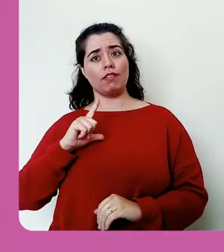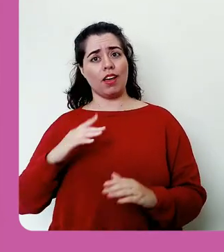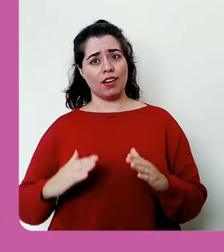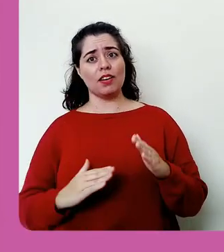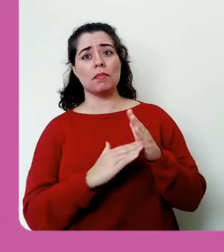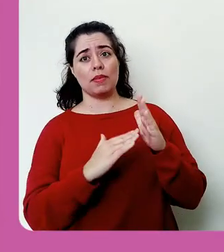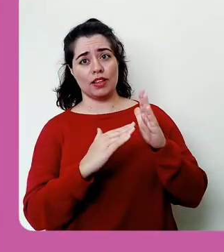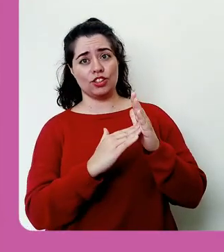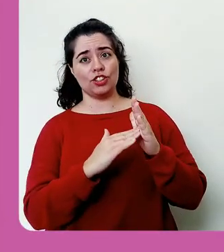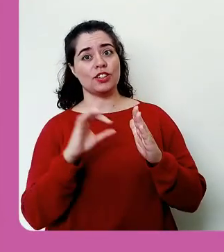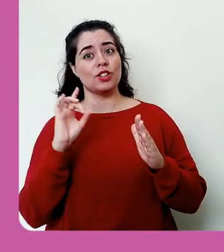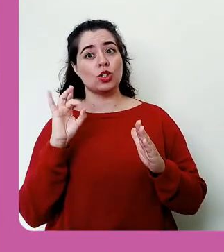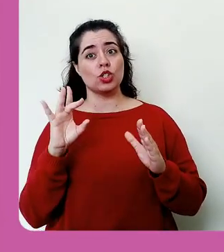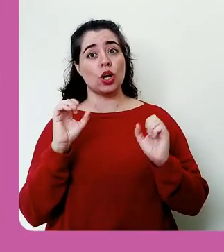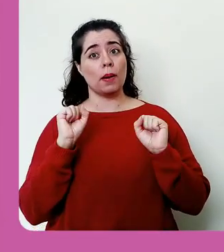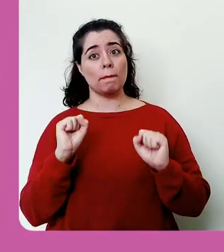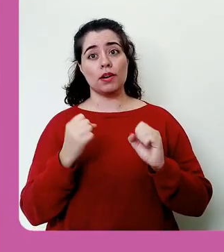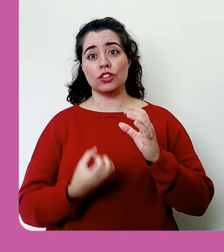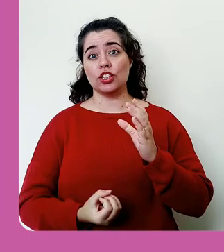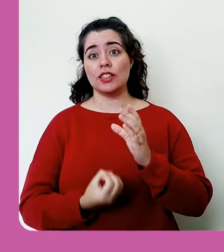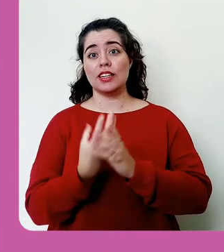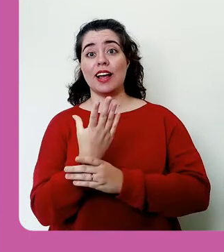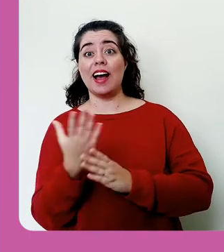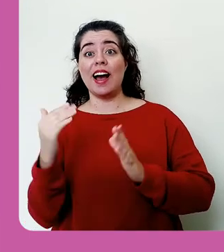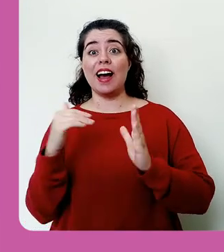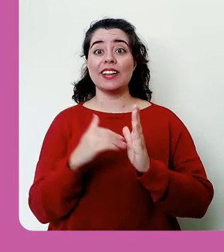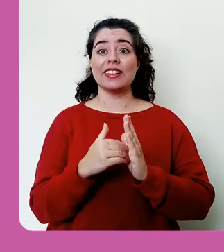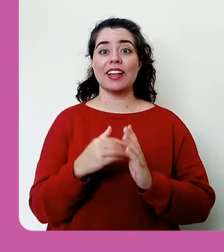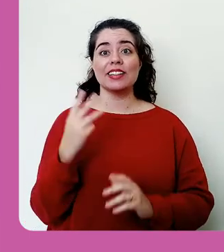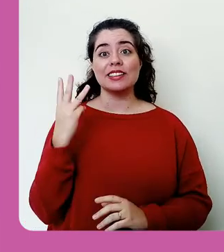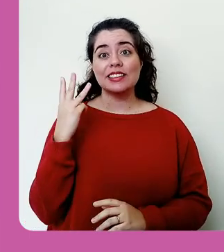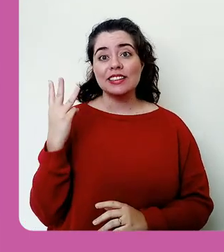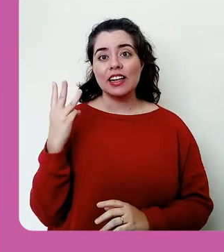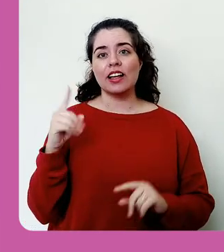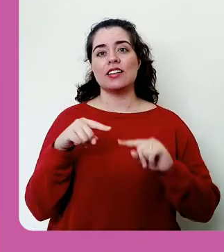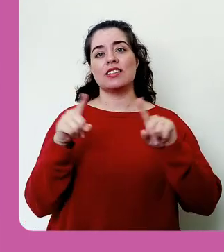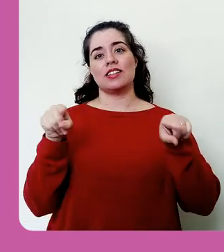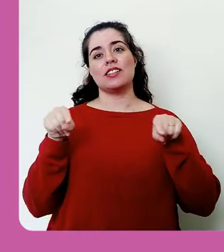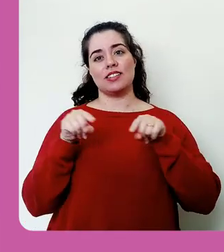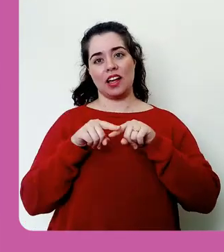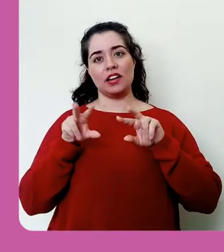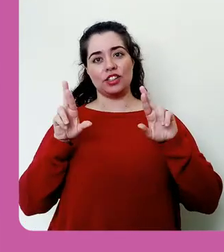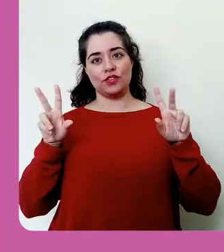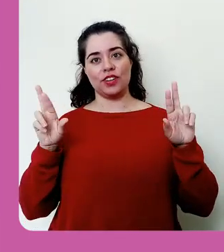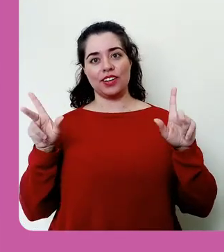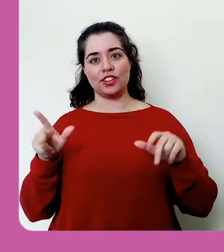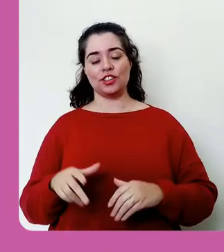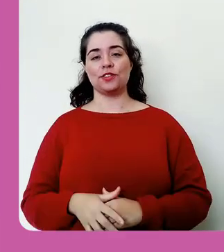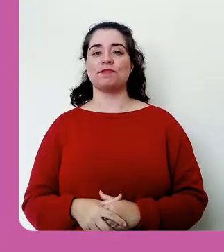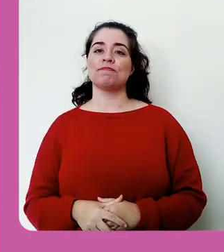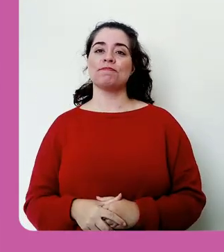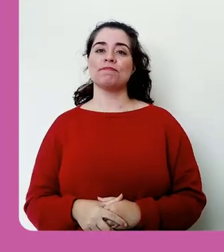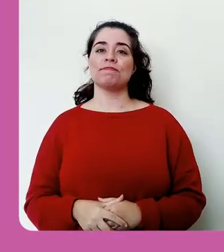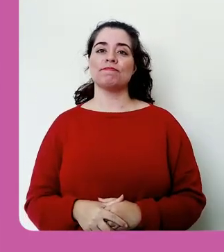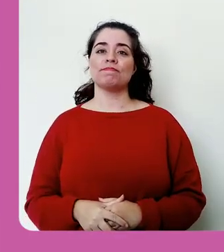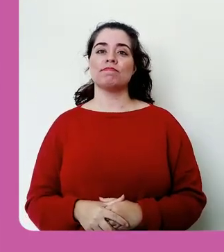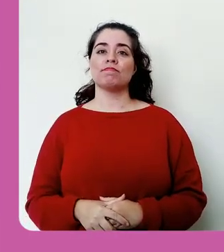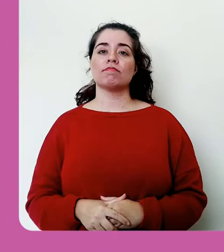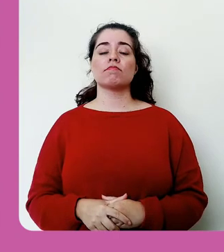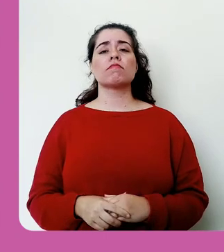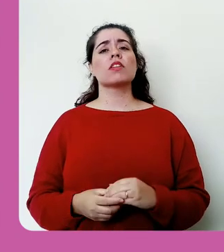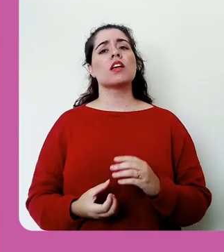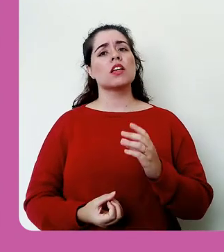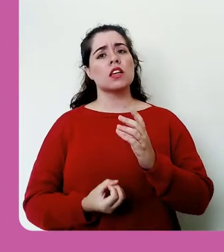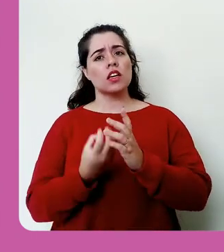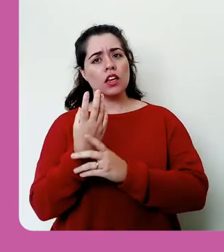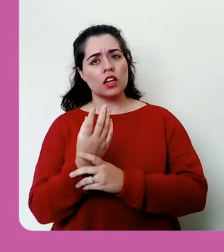Lembrando que há um limite, só podemos criar até 3 salas diferentes. Após a criação,